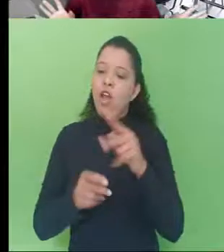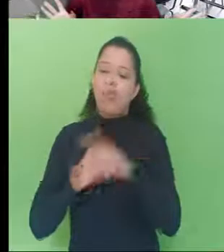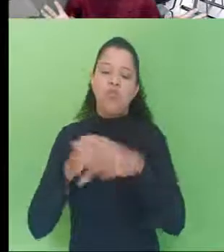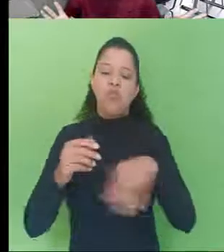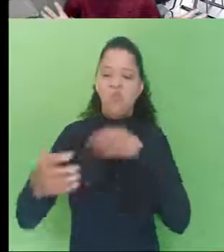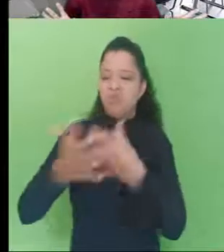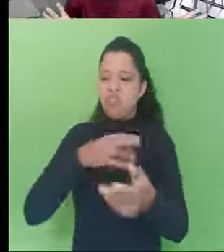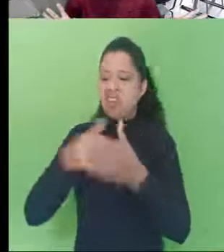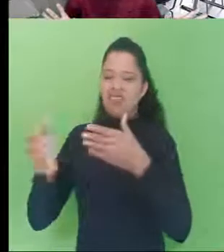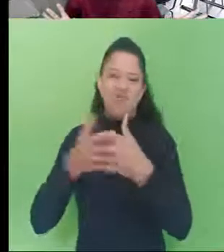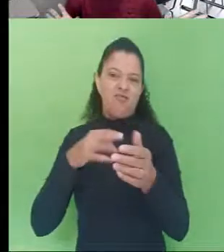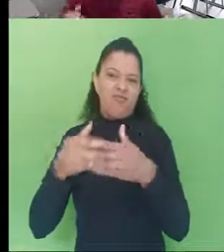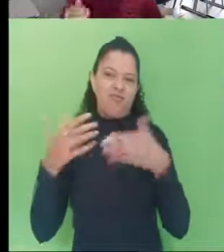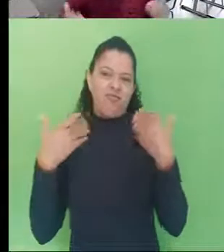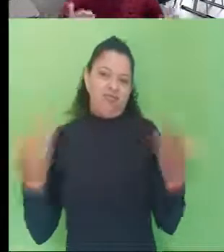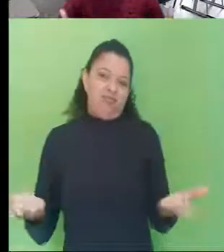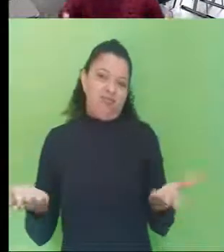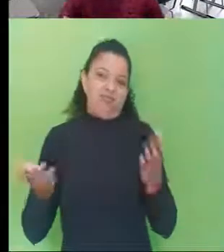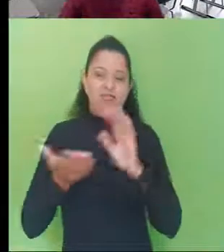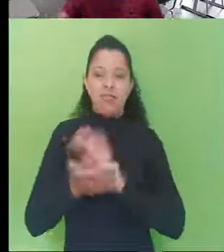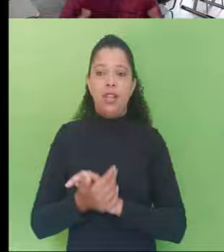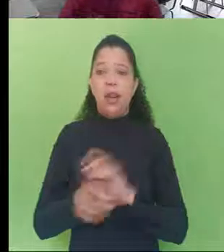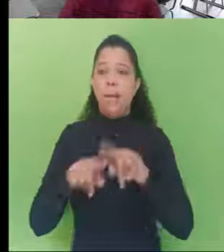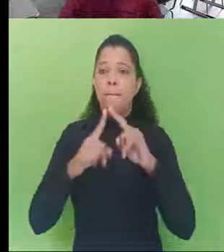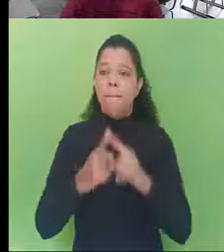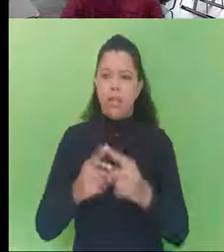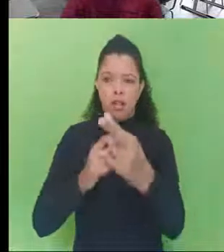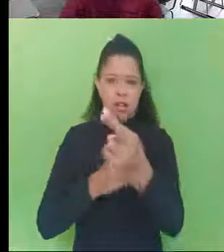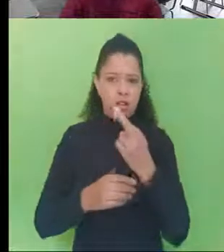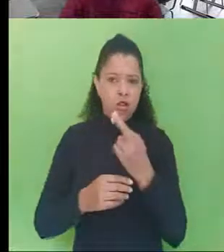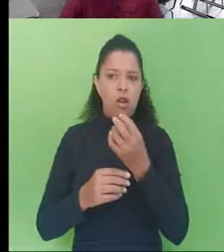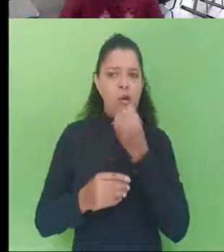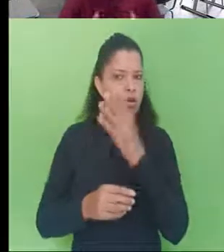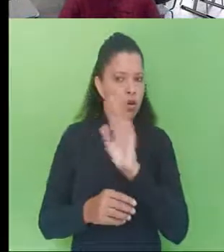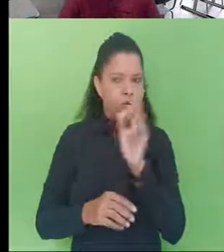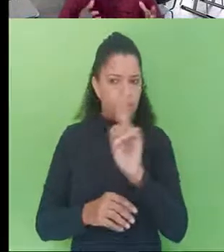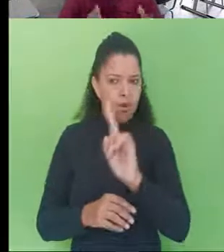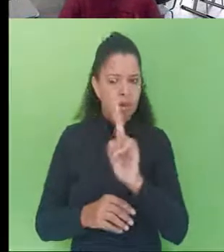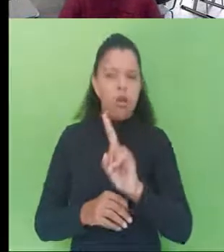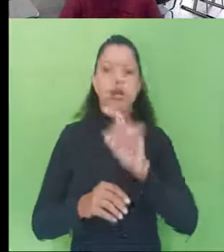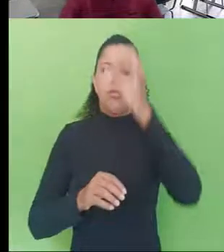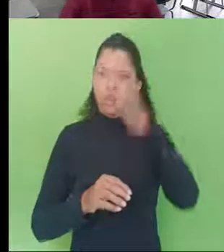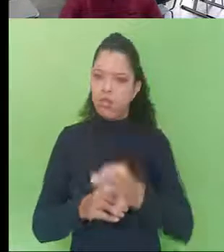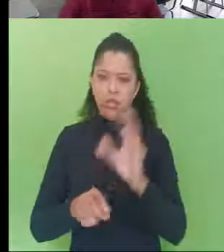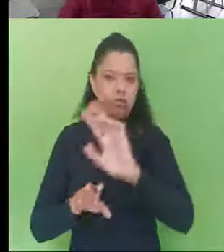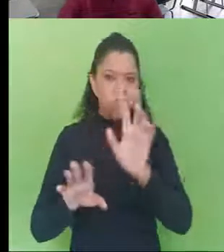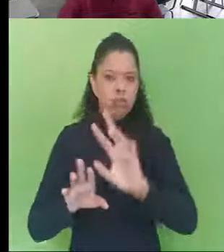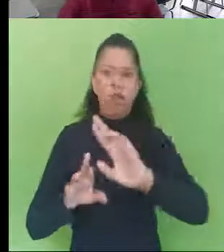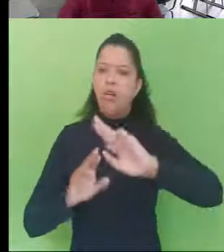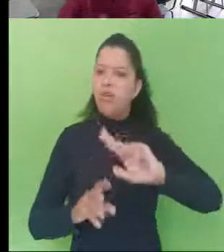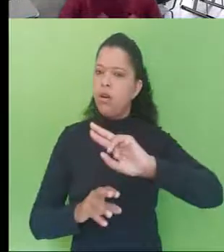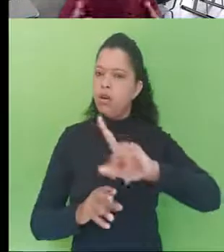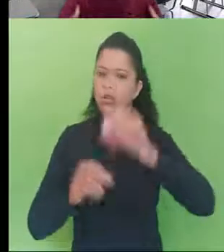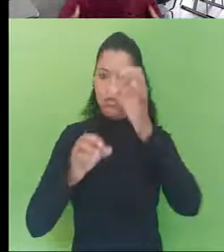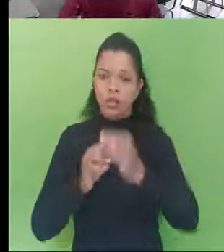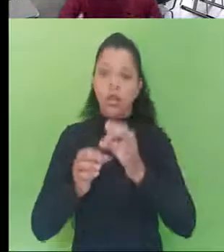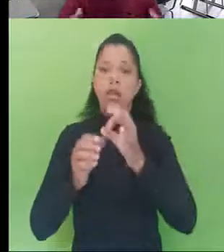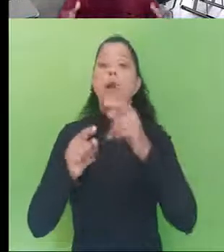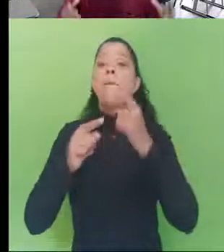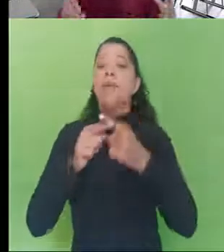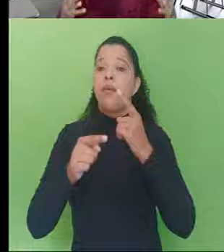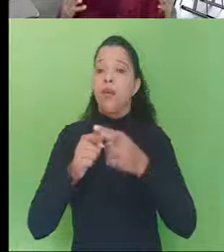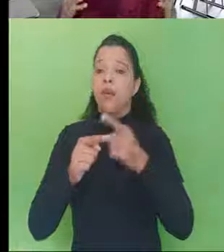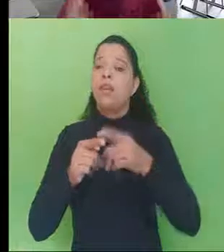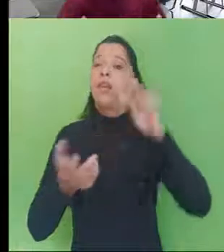não serve para nada. Mas essa resposta, ela não é a correta, porque na verdade a história serve